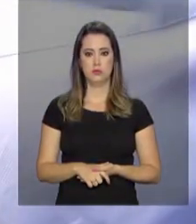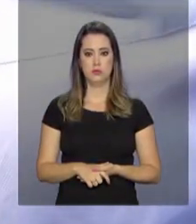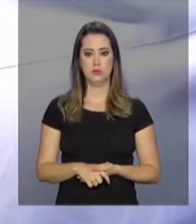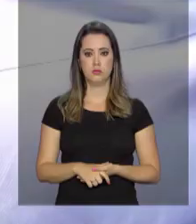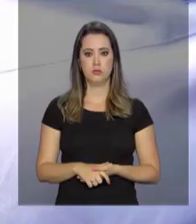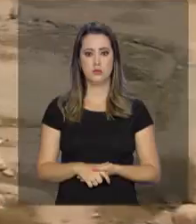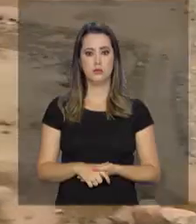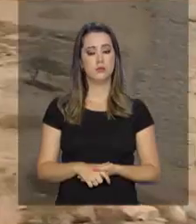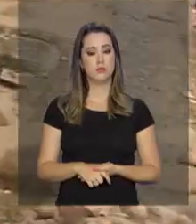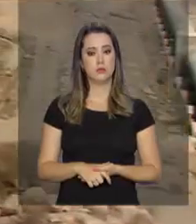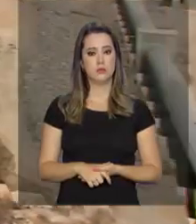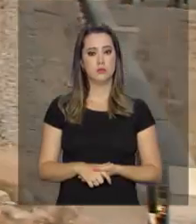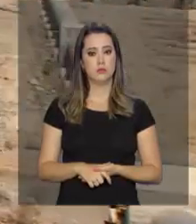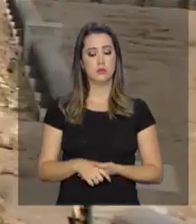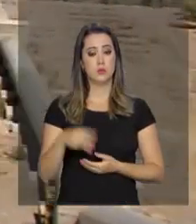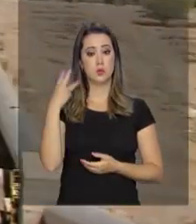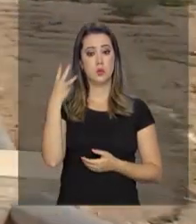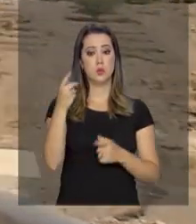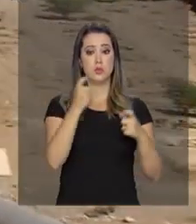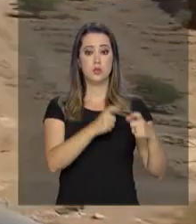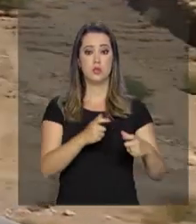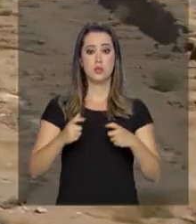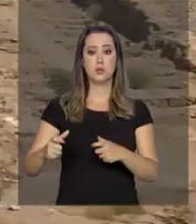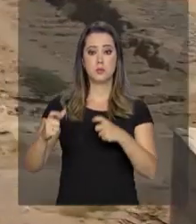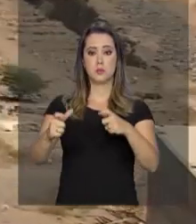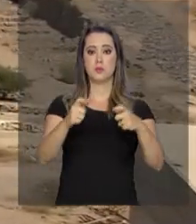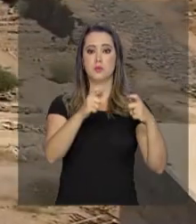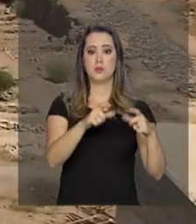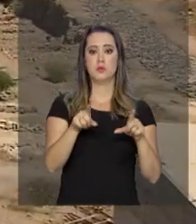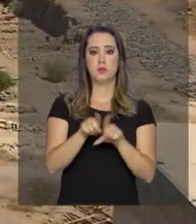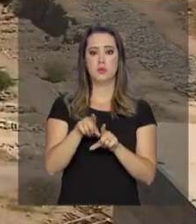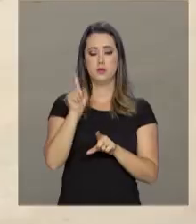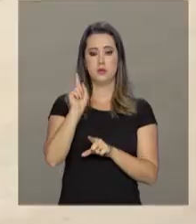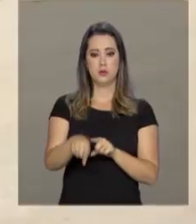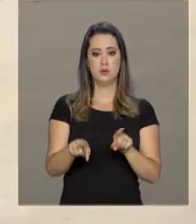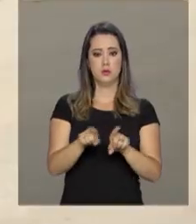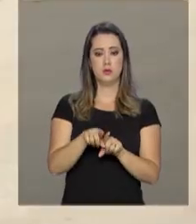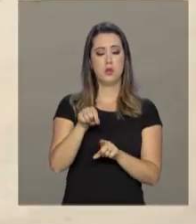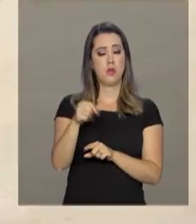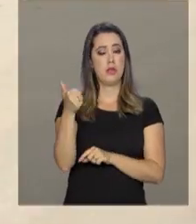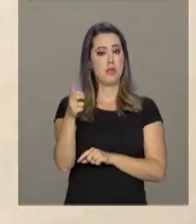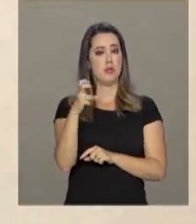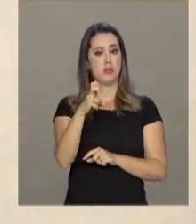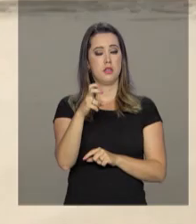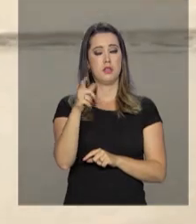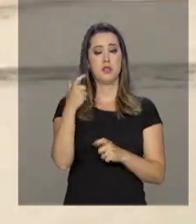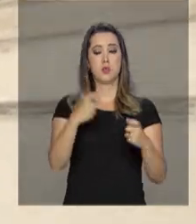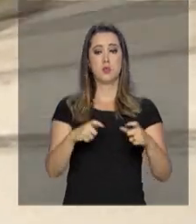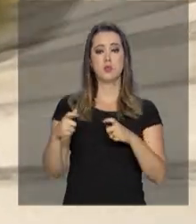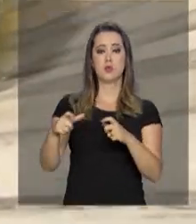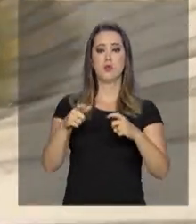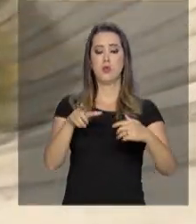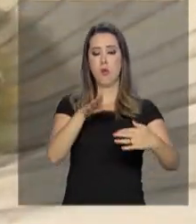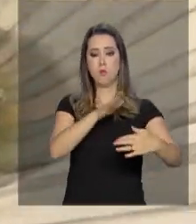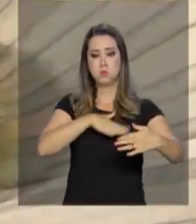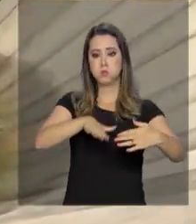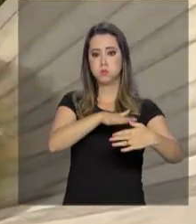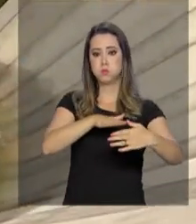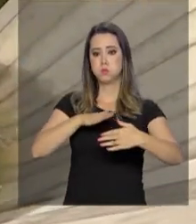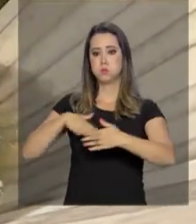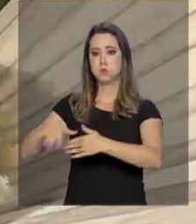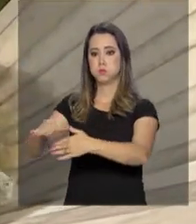além das três estações o eixo norte possui 15 reservatórios 8 aquedutos e três